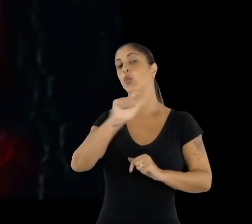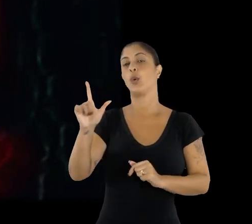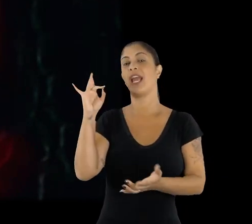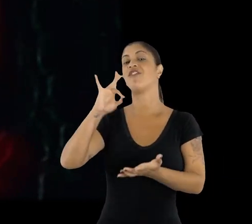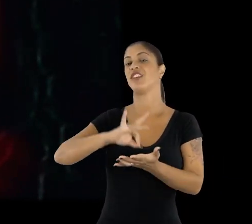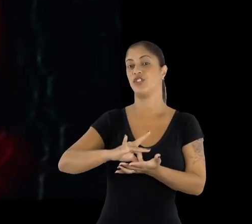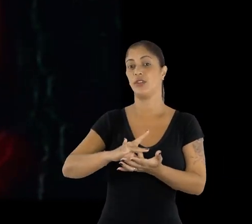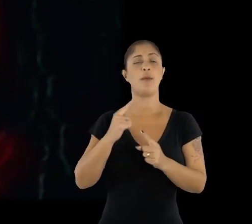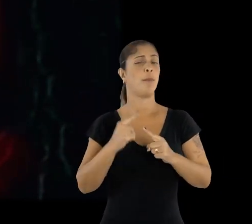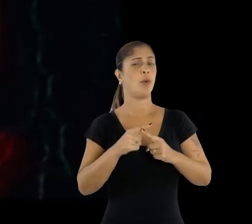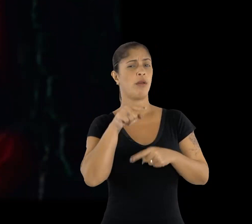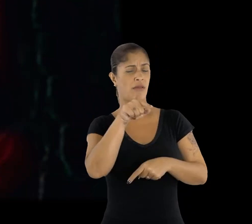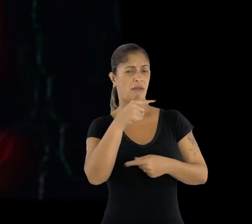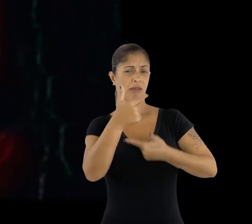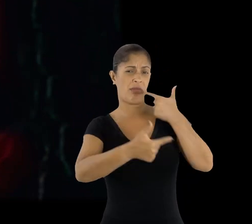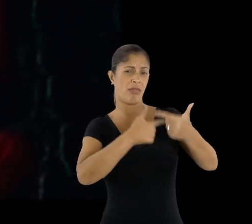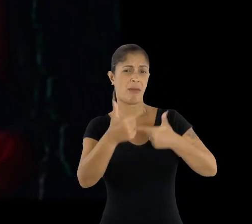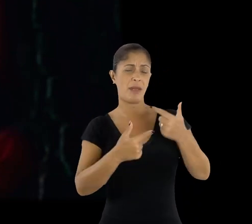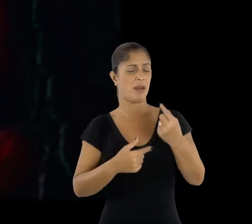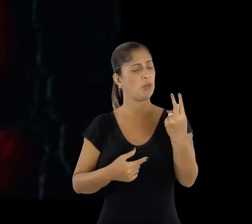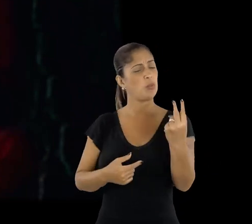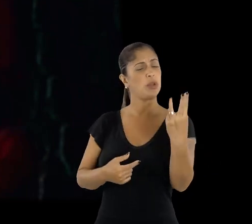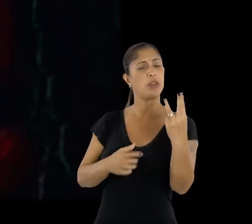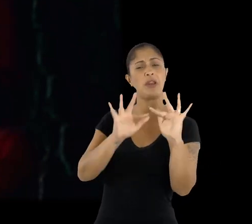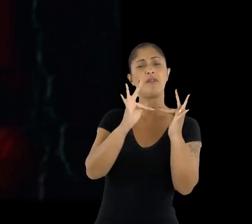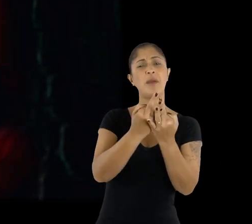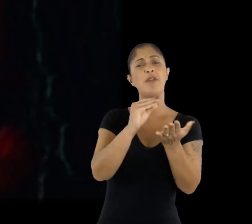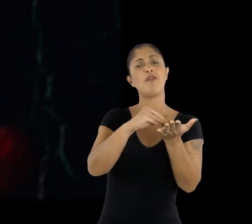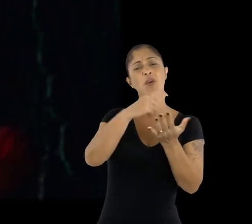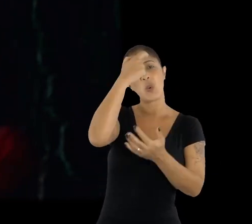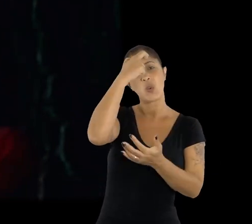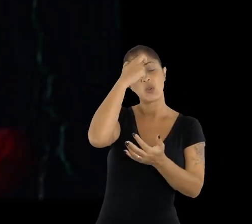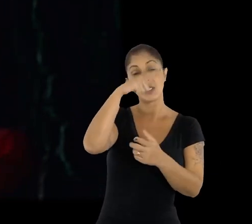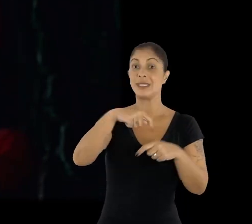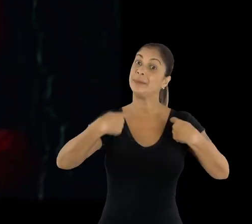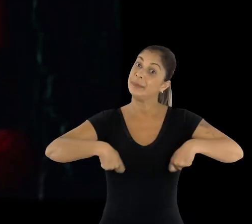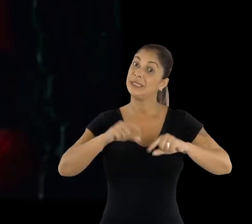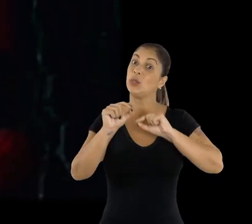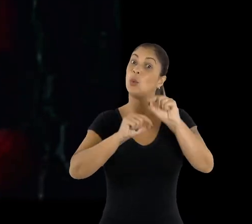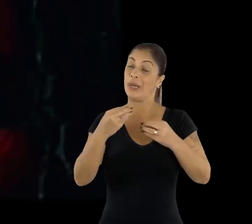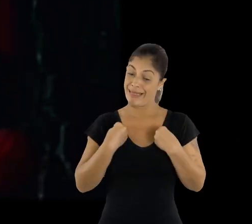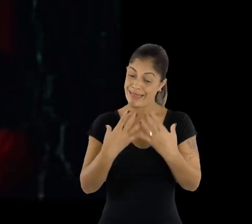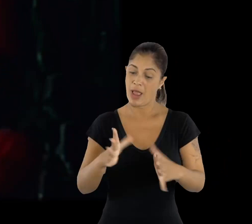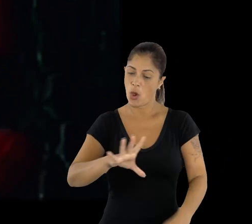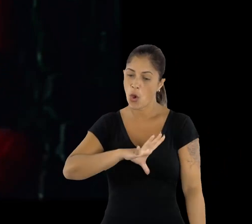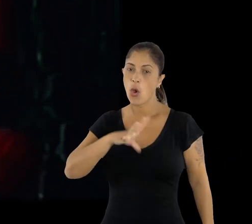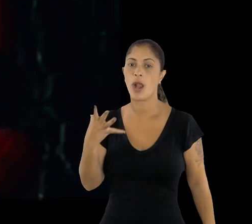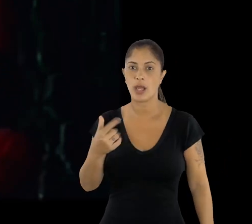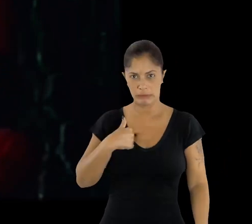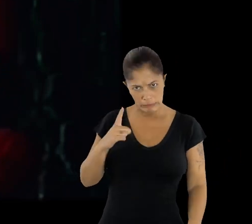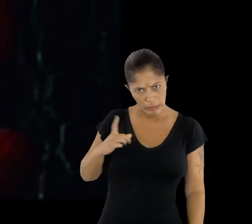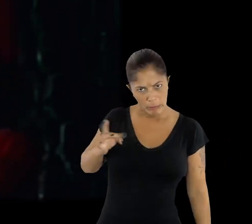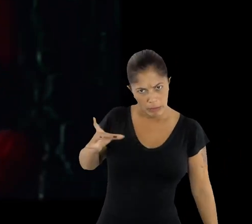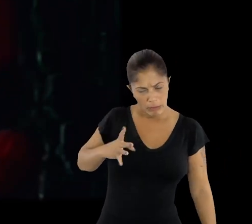efetiva, porque ela exige aquele trabalhinho com 2 ou 3 famílias que ainda não são conscientes, ela exige trazer coragem para quem